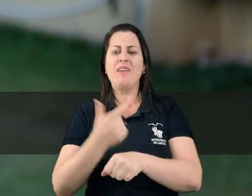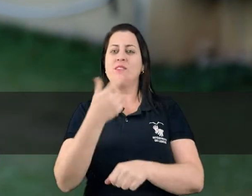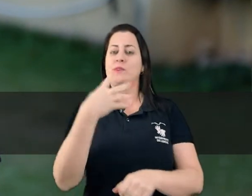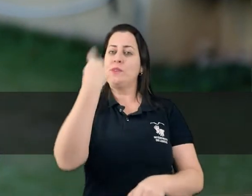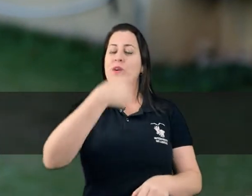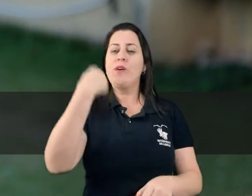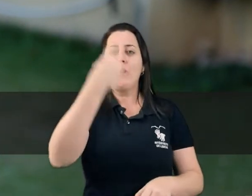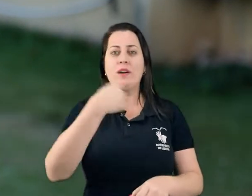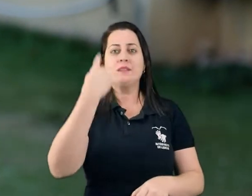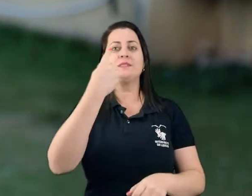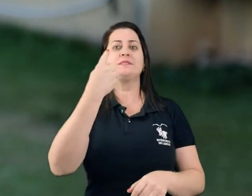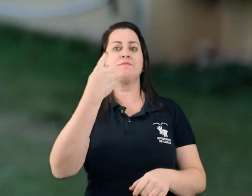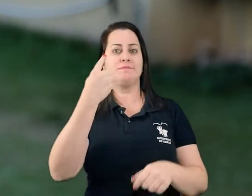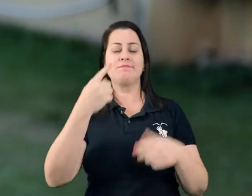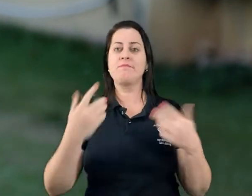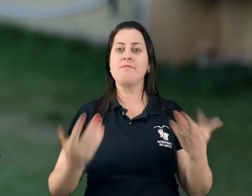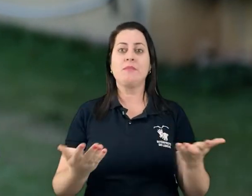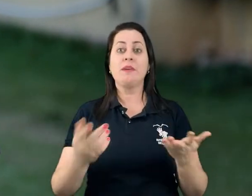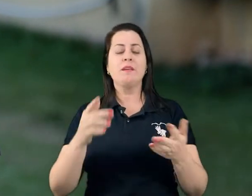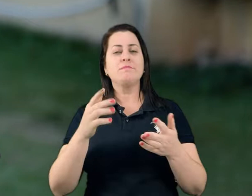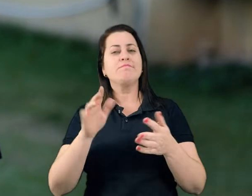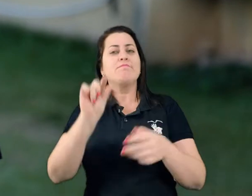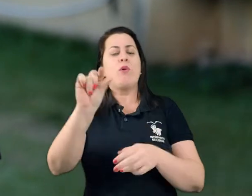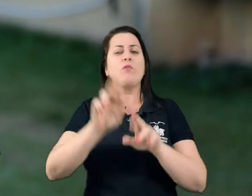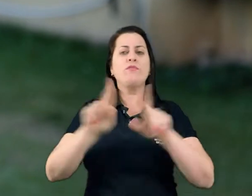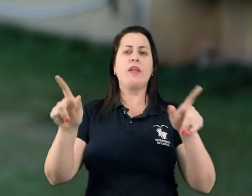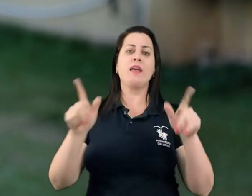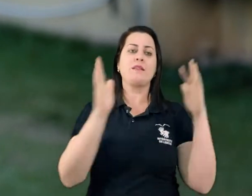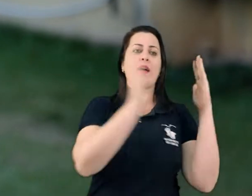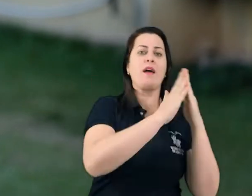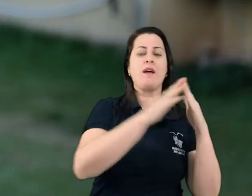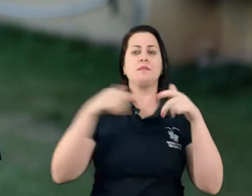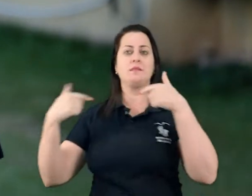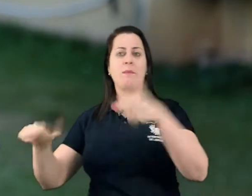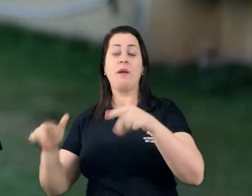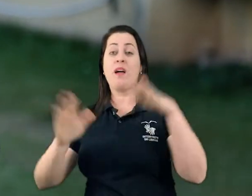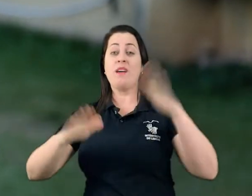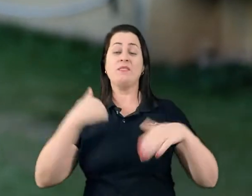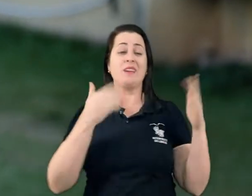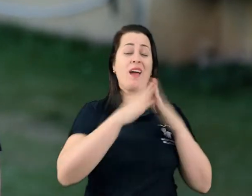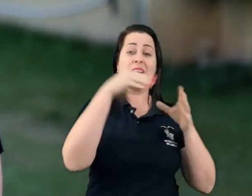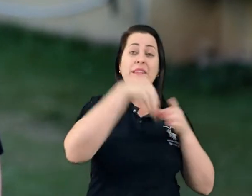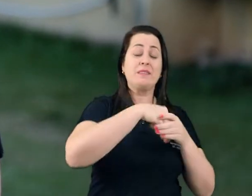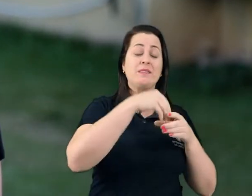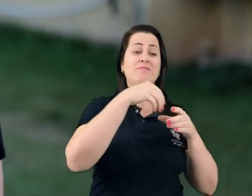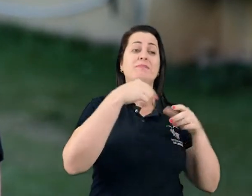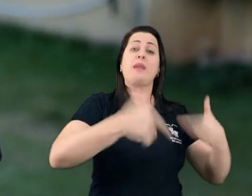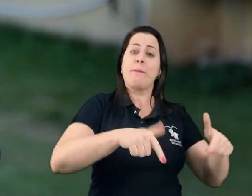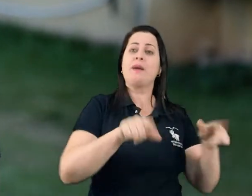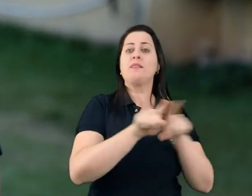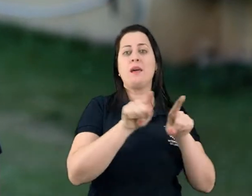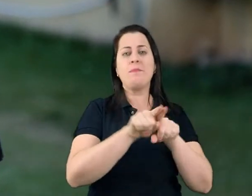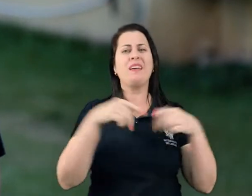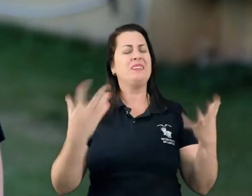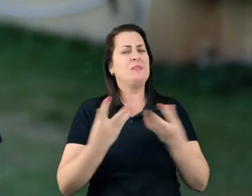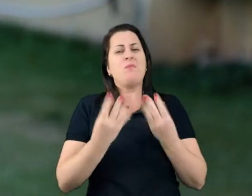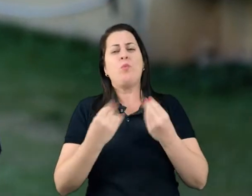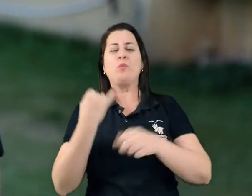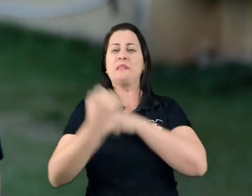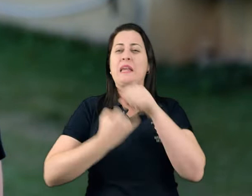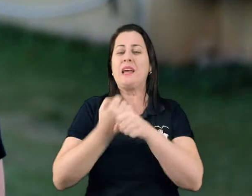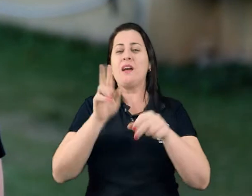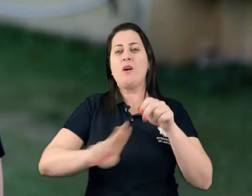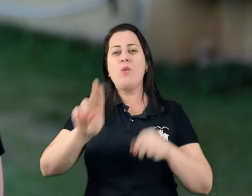trabalho 24 horas a pouca diferença entre a casa eo trabalho uma vez que tá trabalhando em casa e promove uma